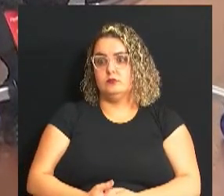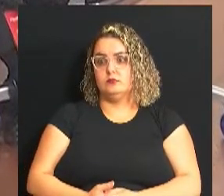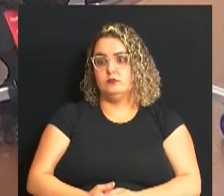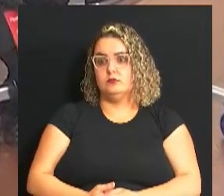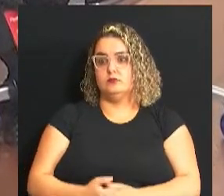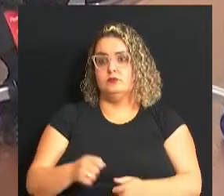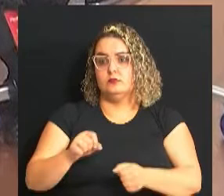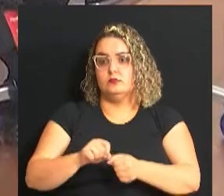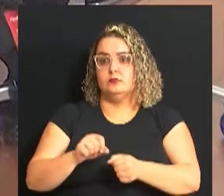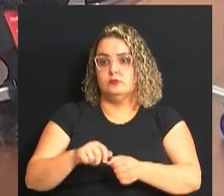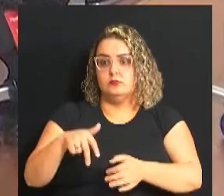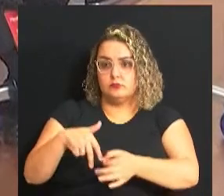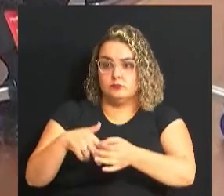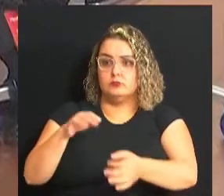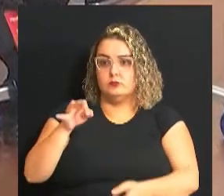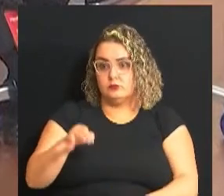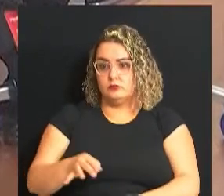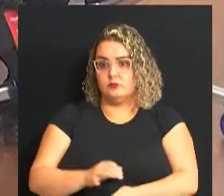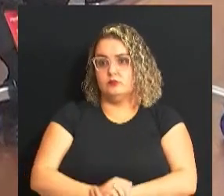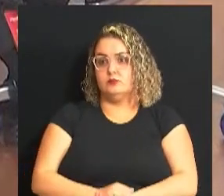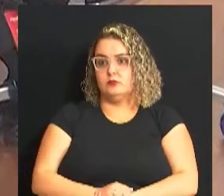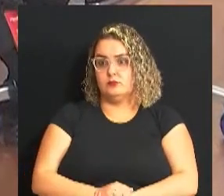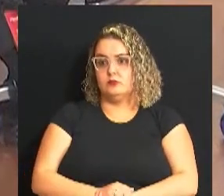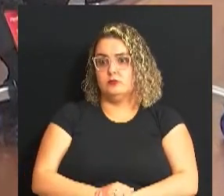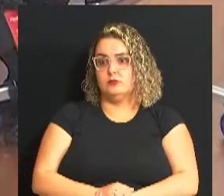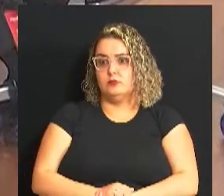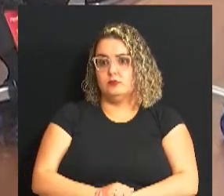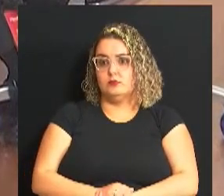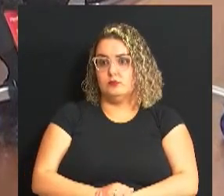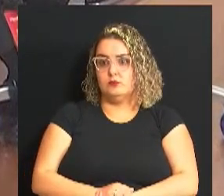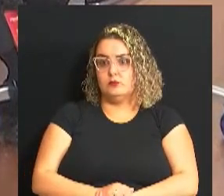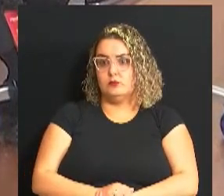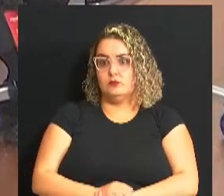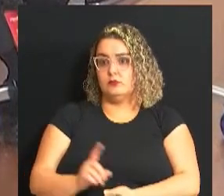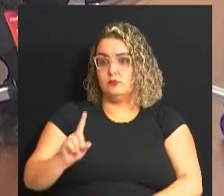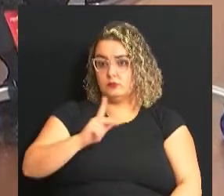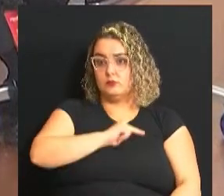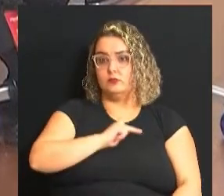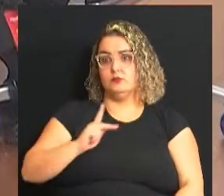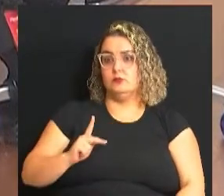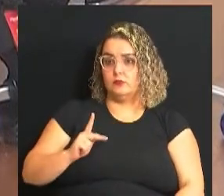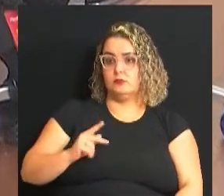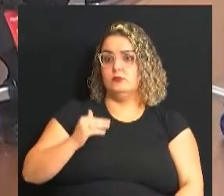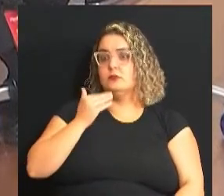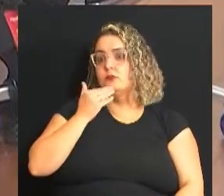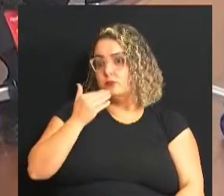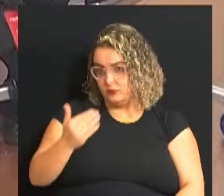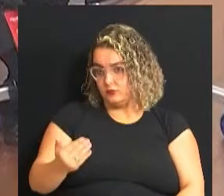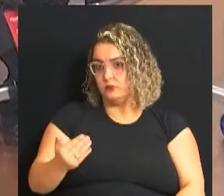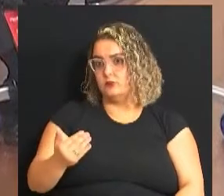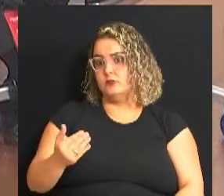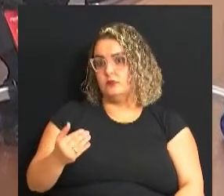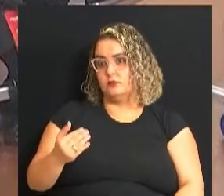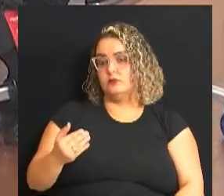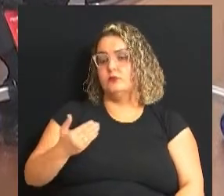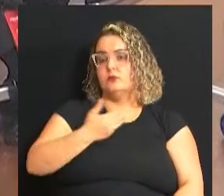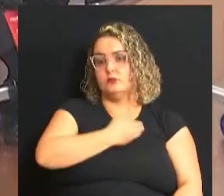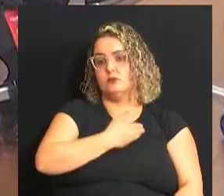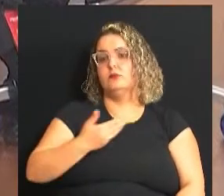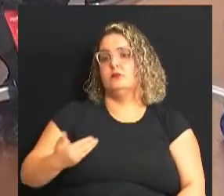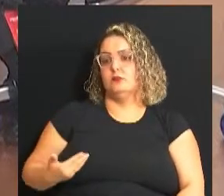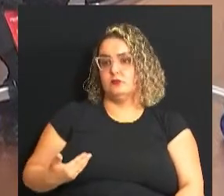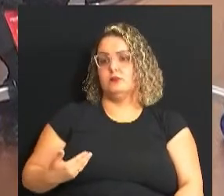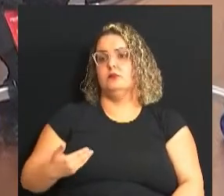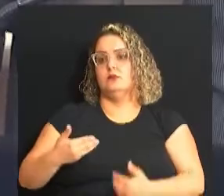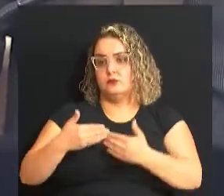afirmação, né? Mais ou menos isso, que acha que... Não, presidente, eu fiz uma solicitação, que o governo possa reabrir